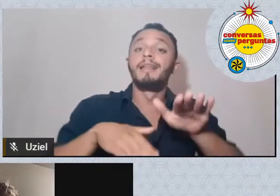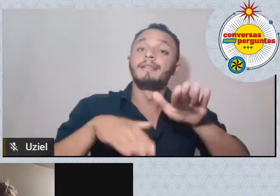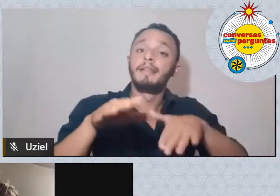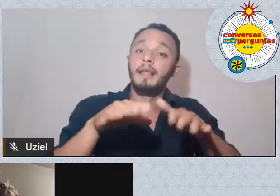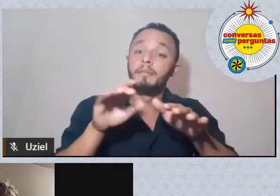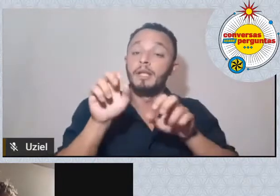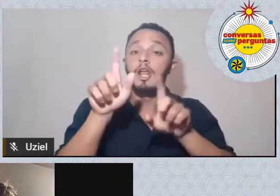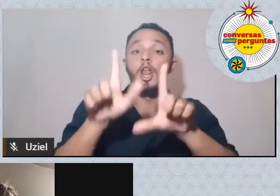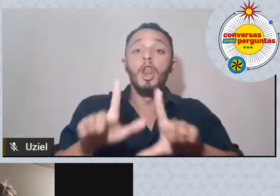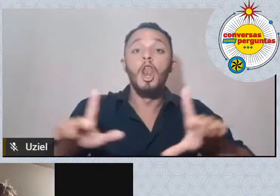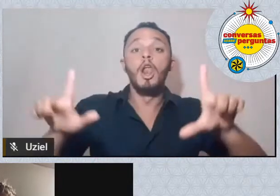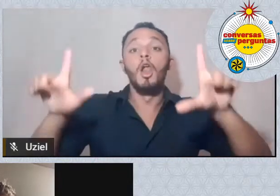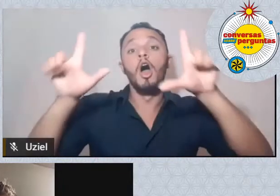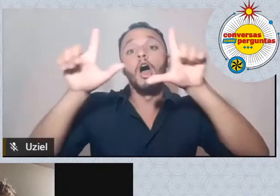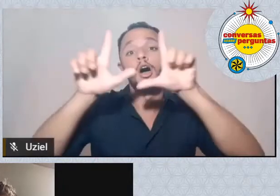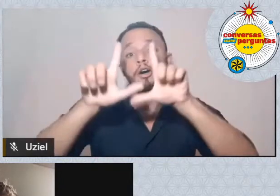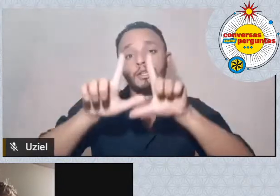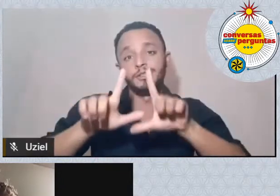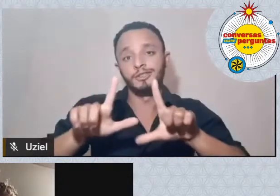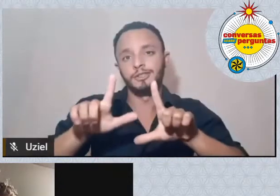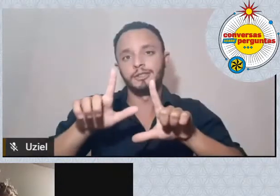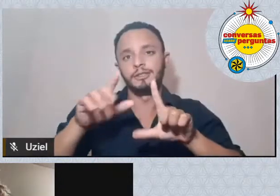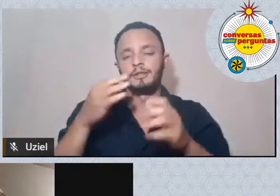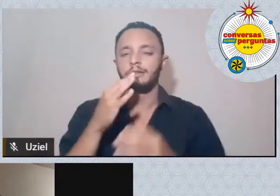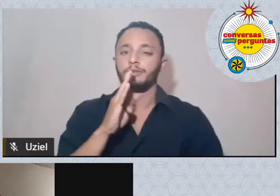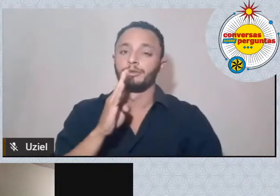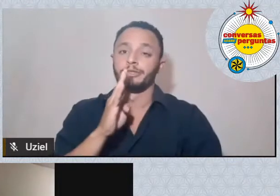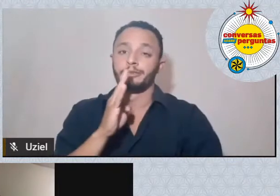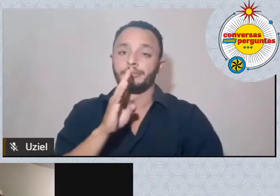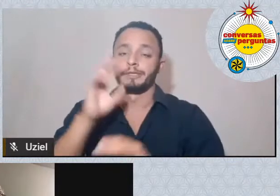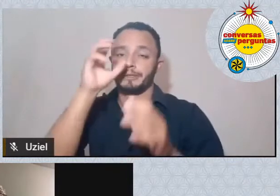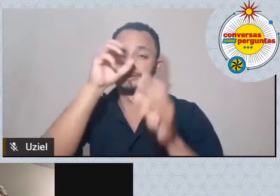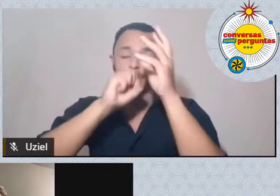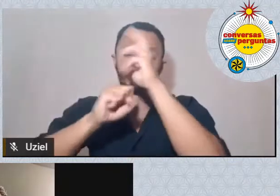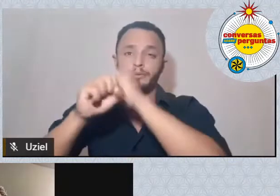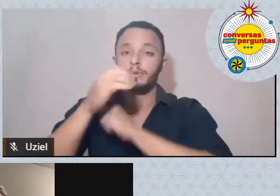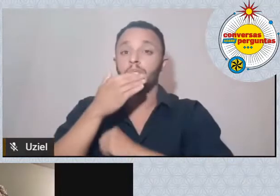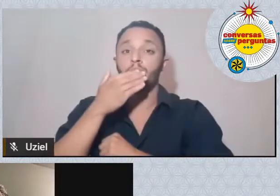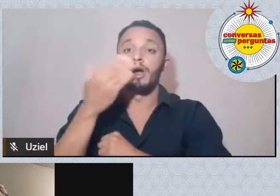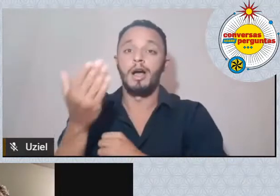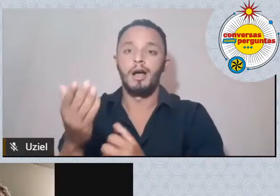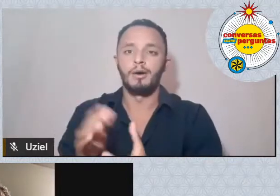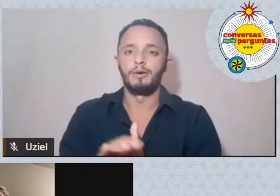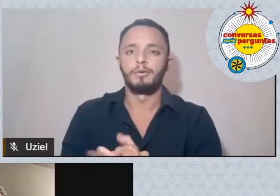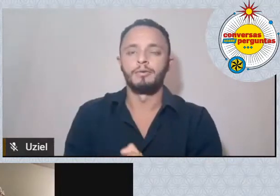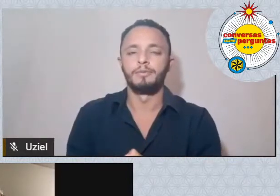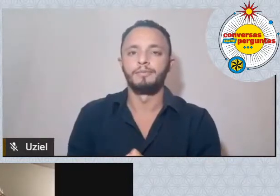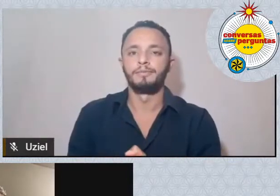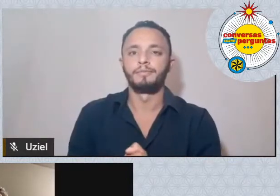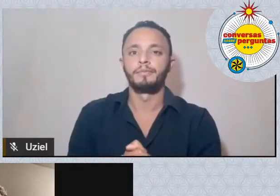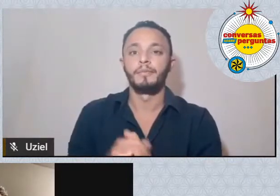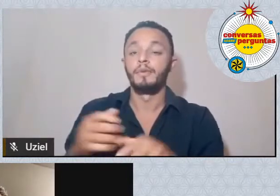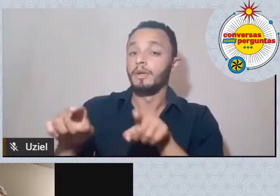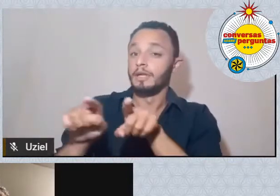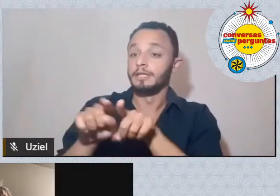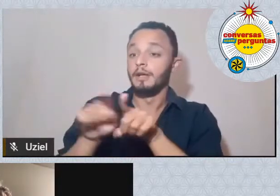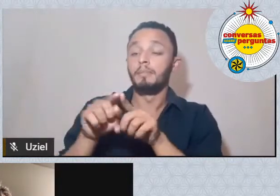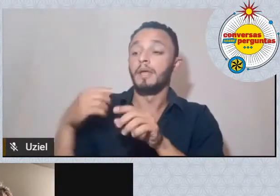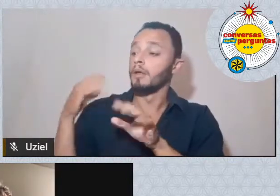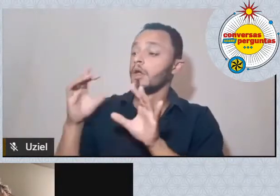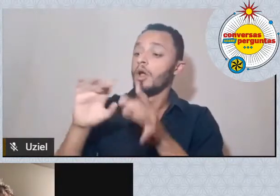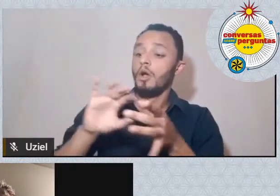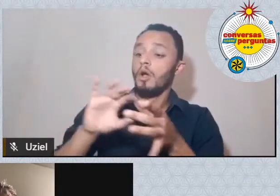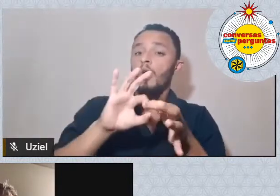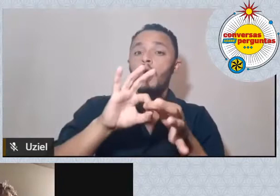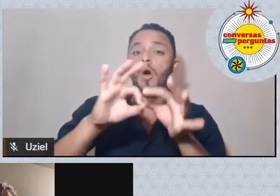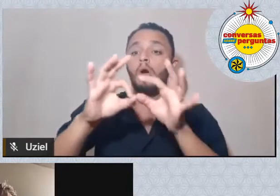de reconhecimento, né? Que está na origem, no contexto daquele